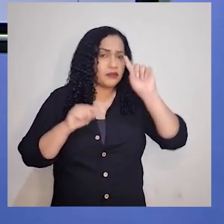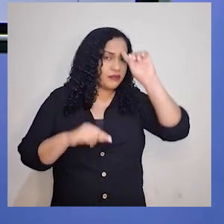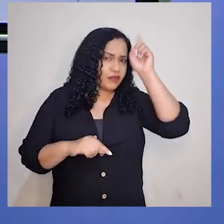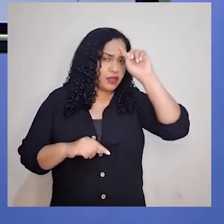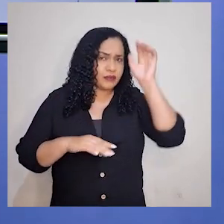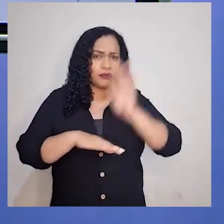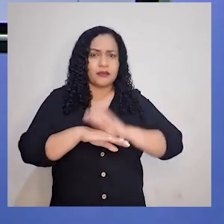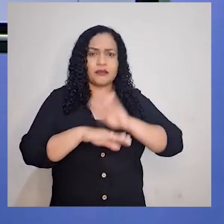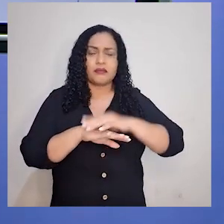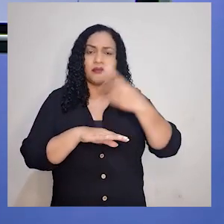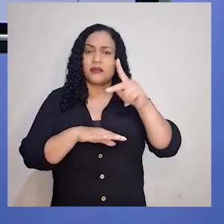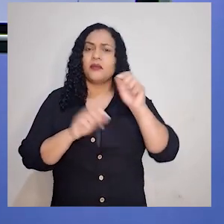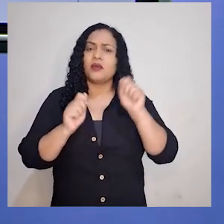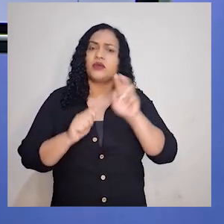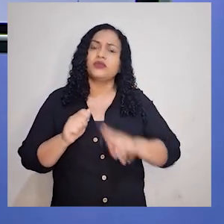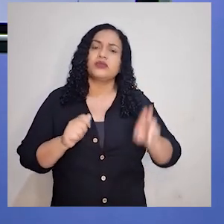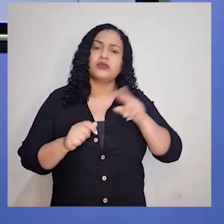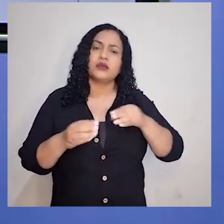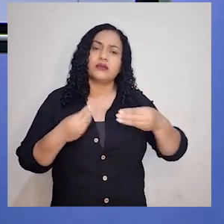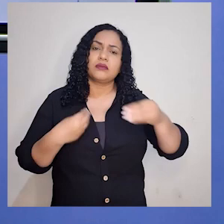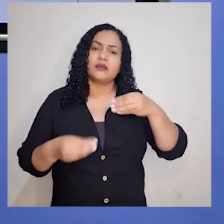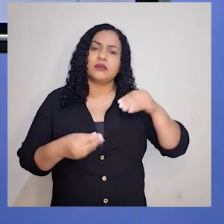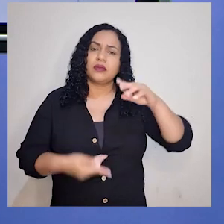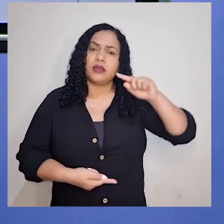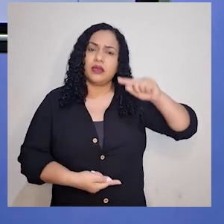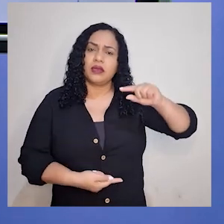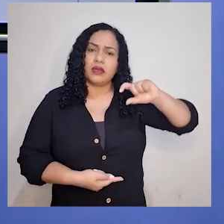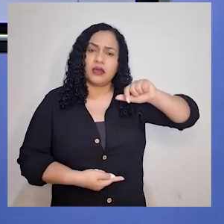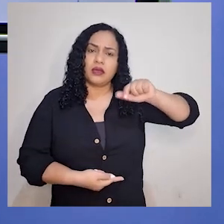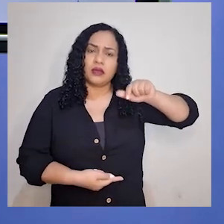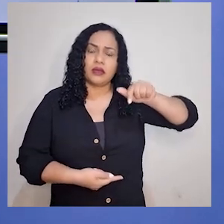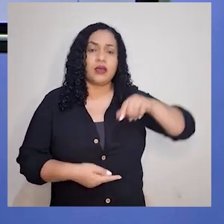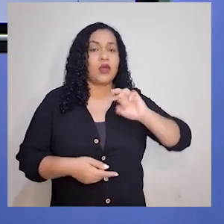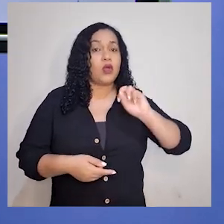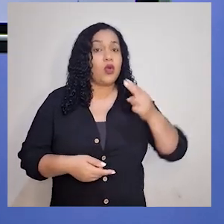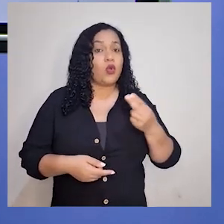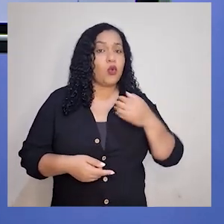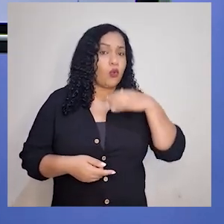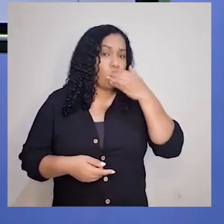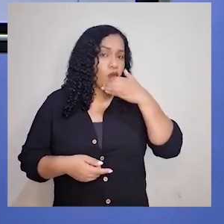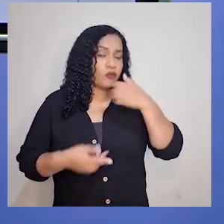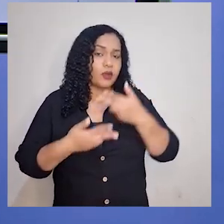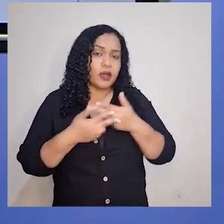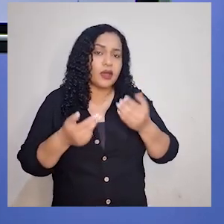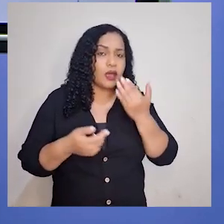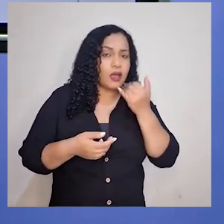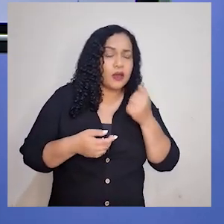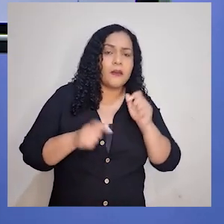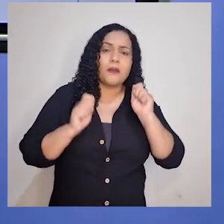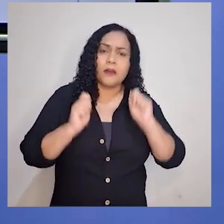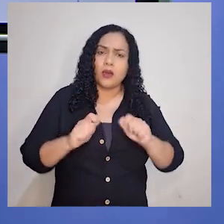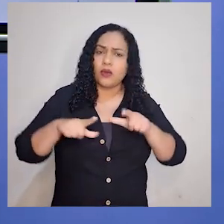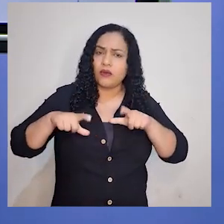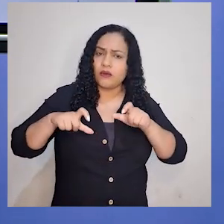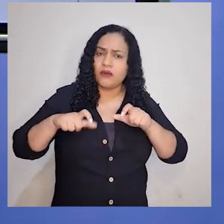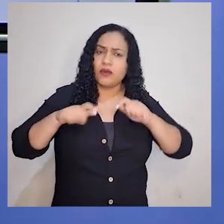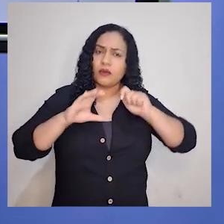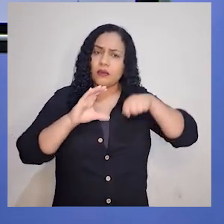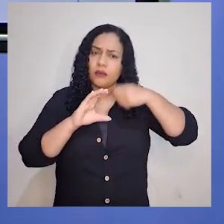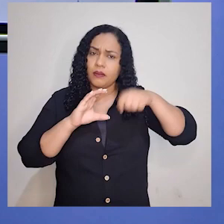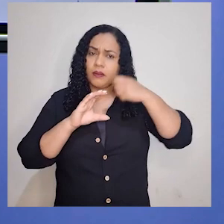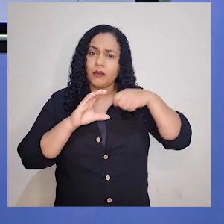usar materiais descartáveis, como tampinhas de garrafa PET, ou usar também frutinhas antes de consumi-las. Você